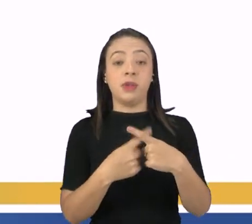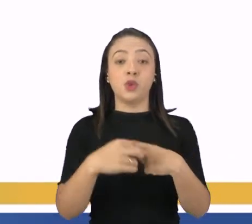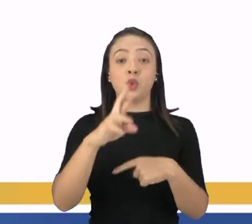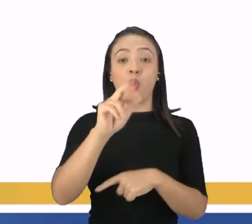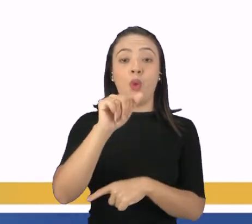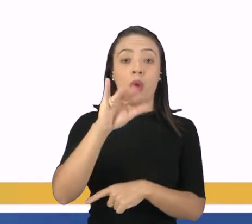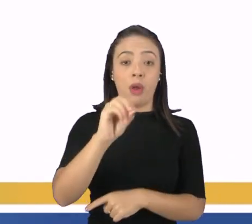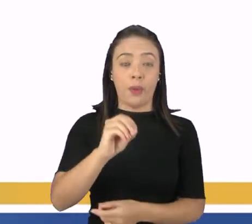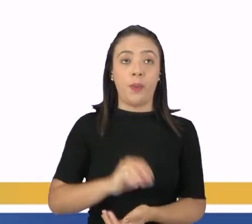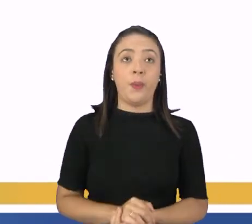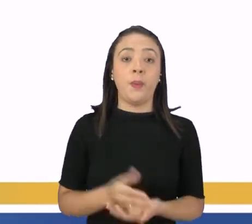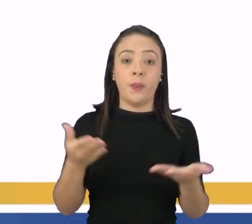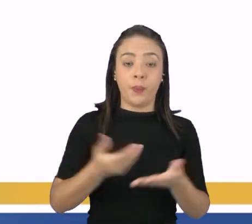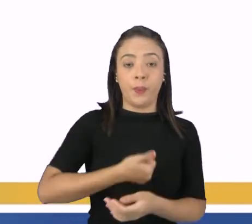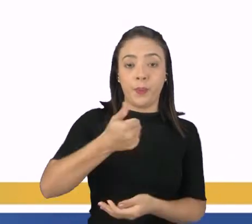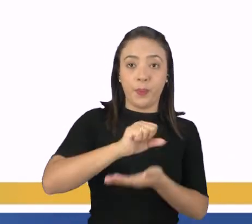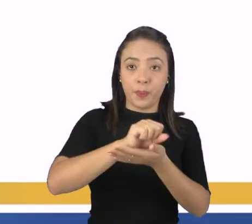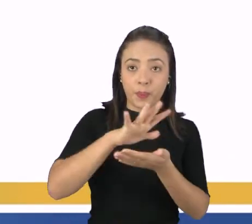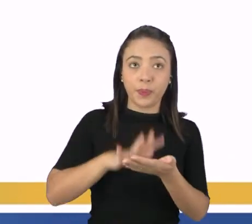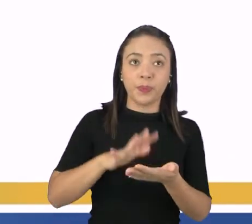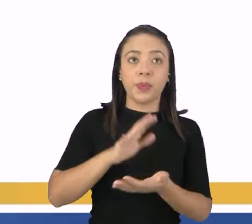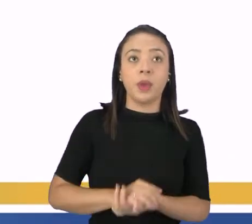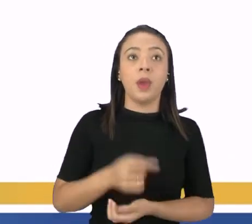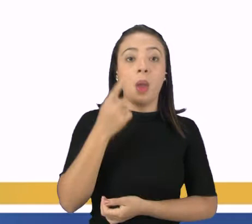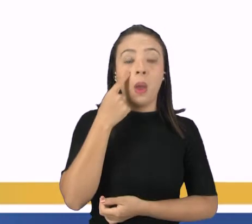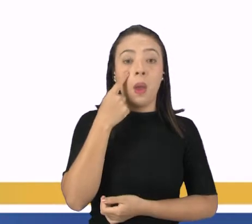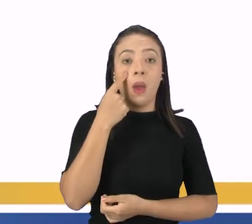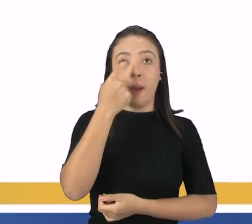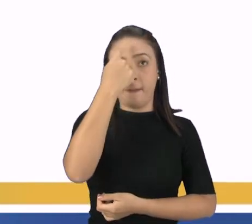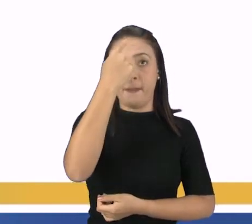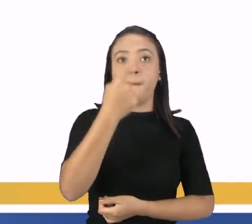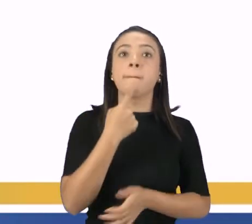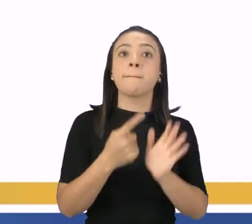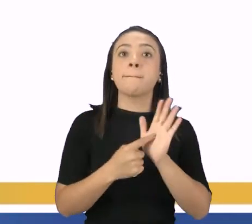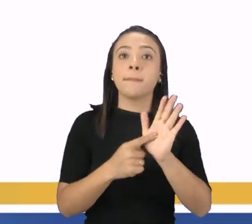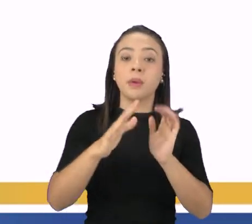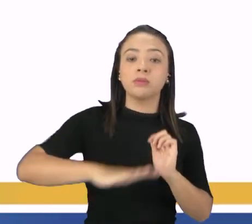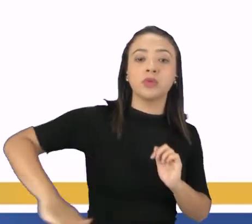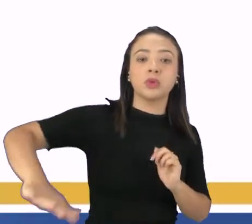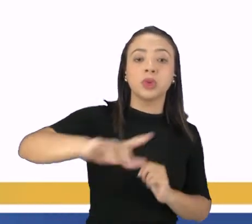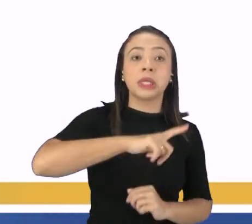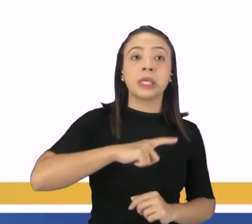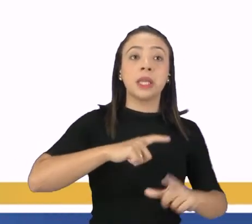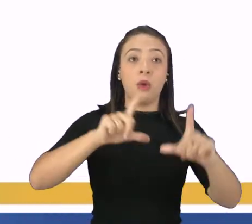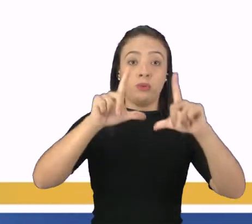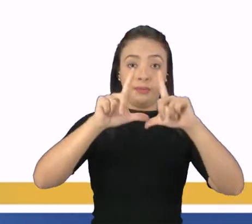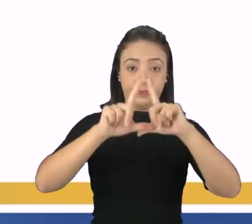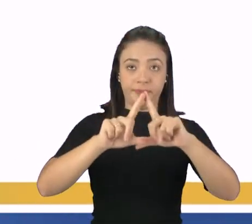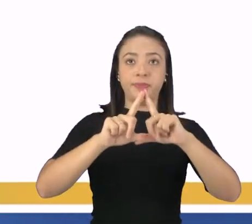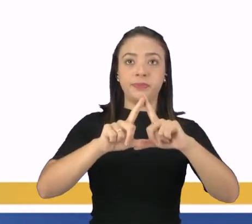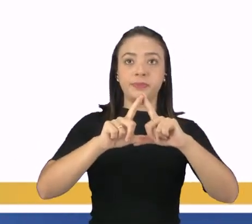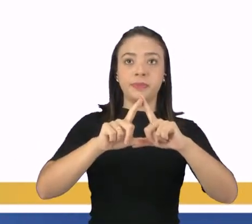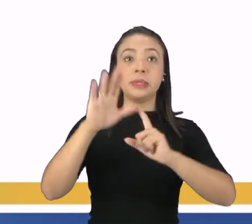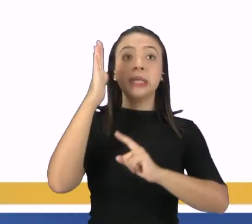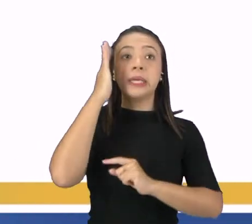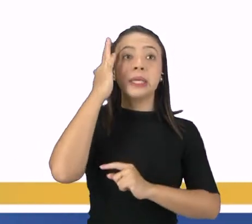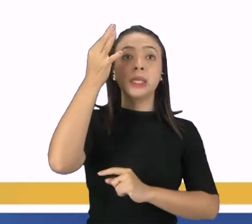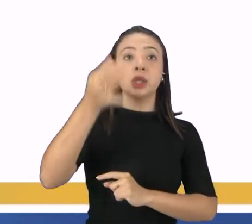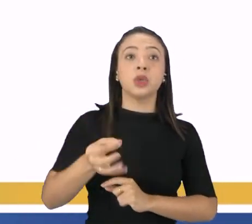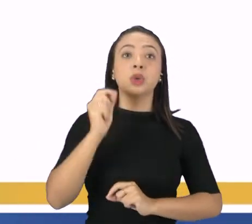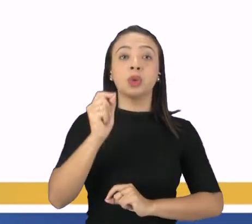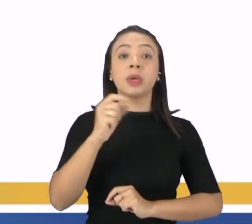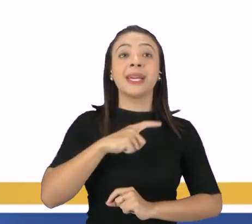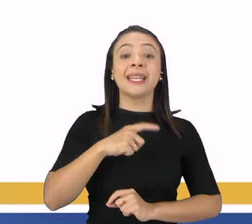primeiro exercício. A figura a seguir representa um terreno com formato de triângulo, ó. Sabendo que esse terreno